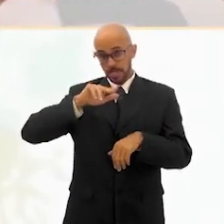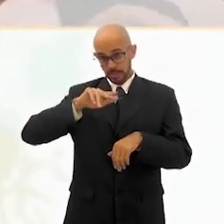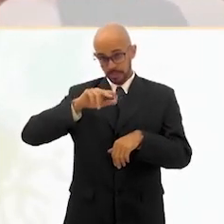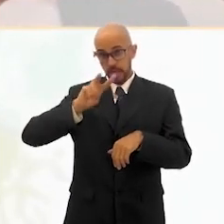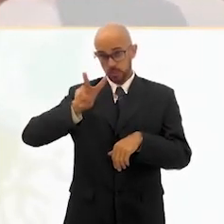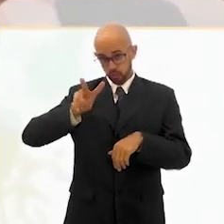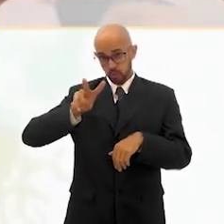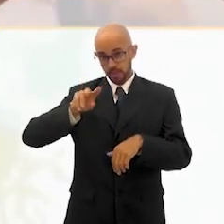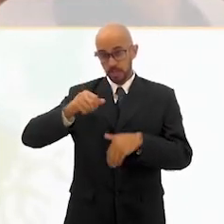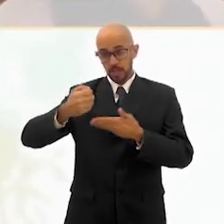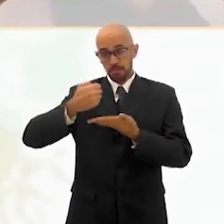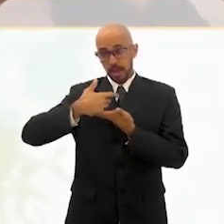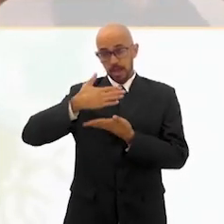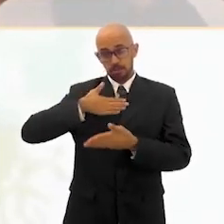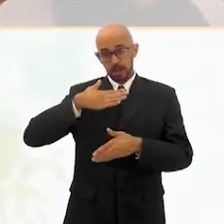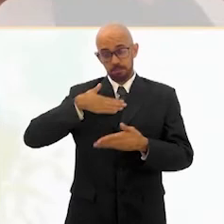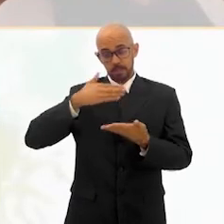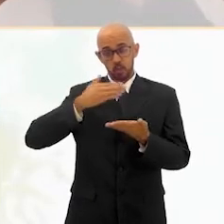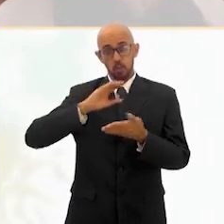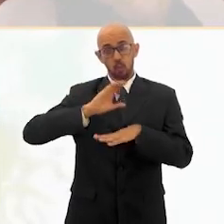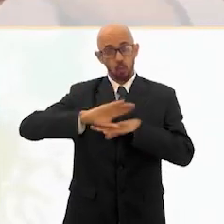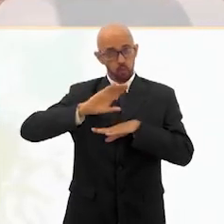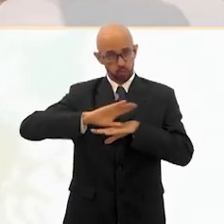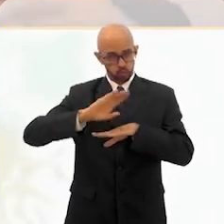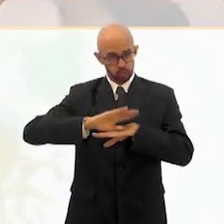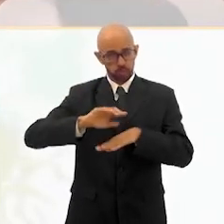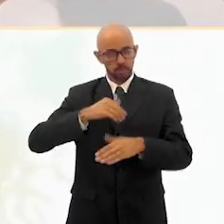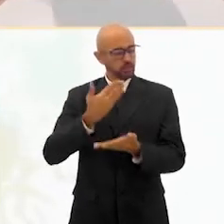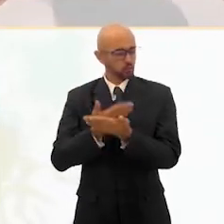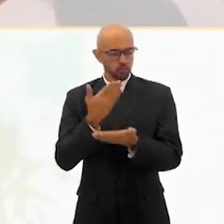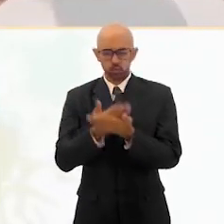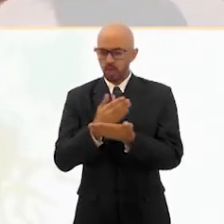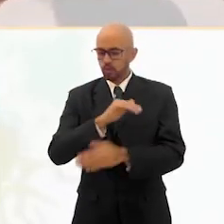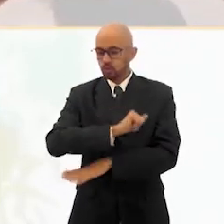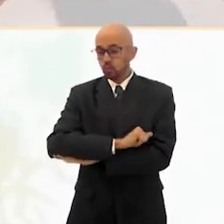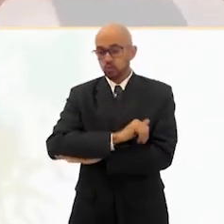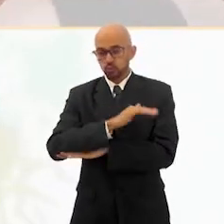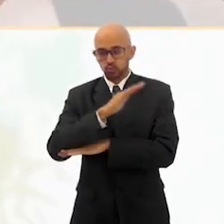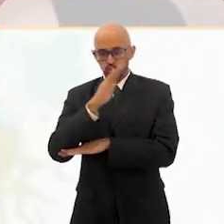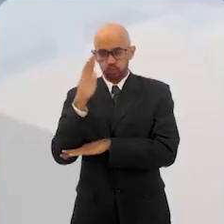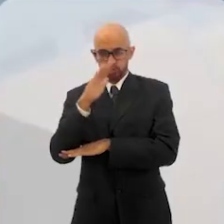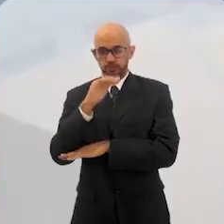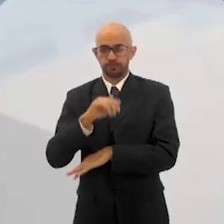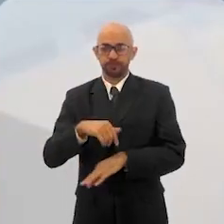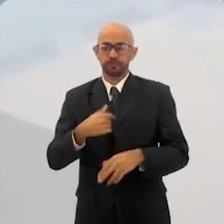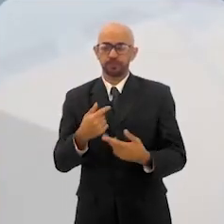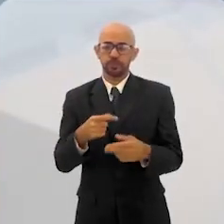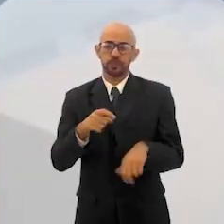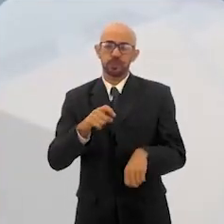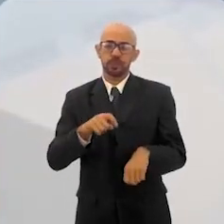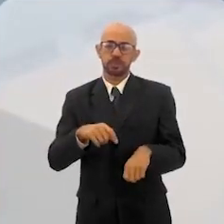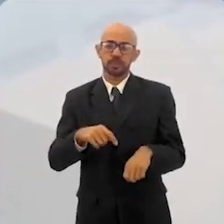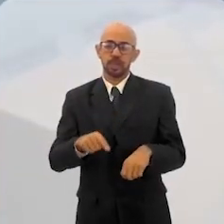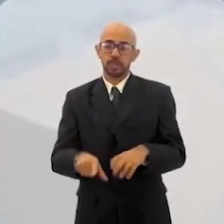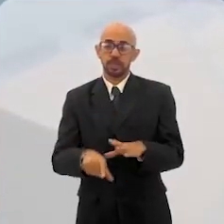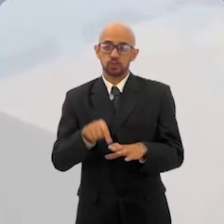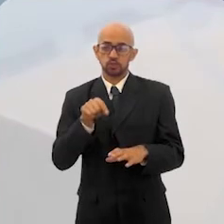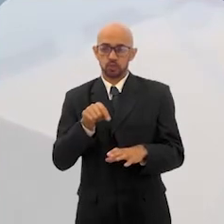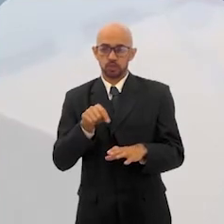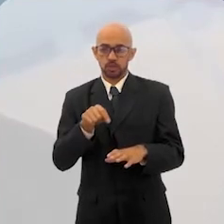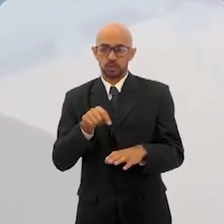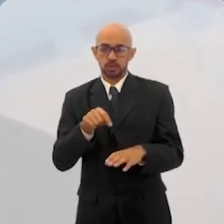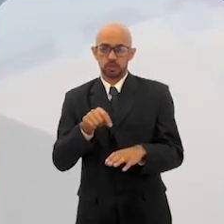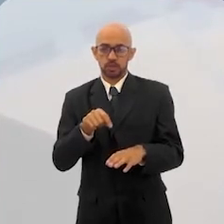fiquei numa rotina quase integral aí de ter que estudar para passar. E na época, na escolha do